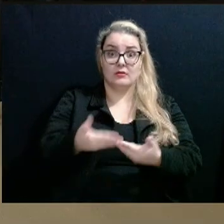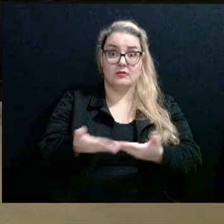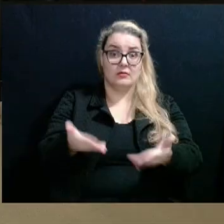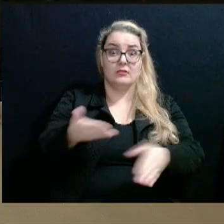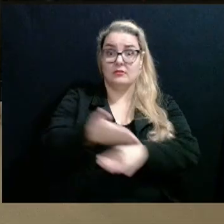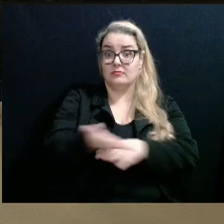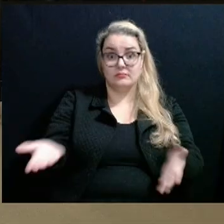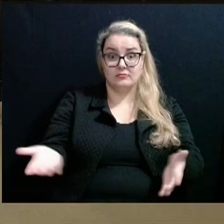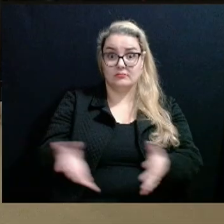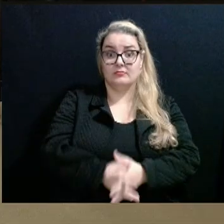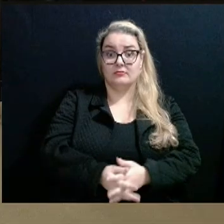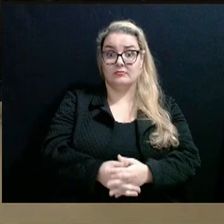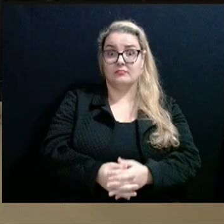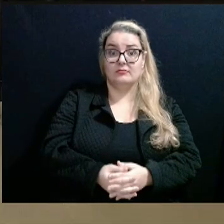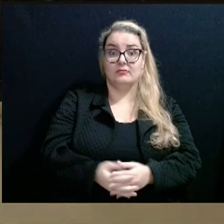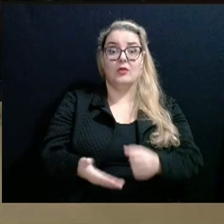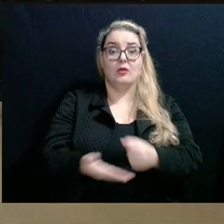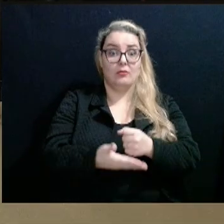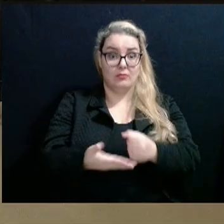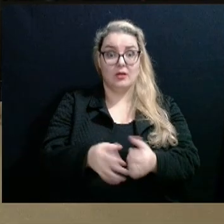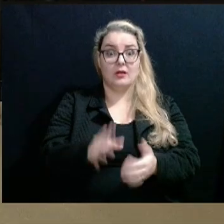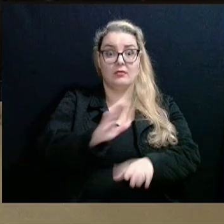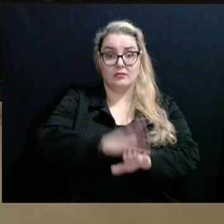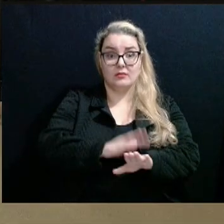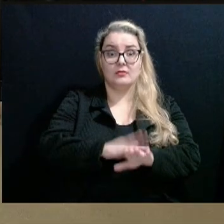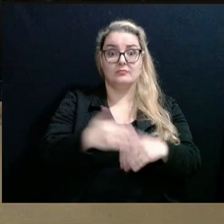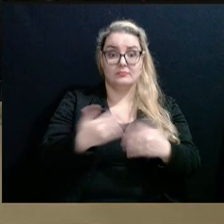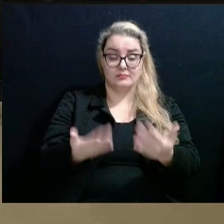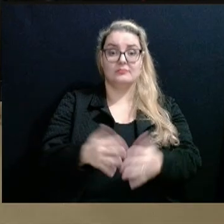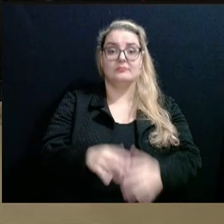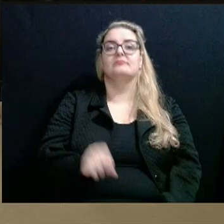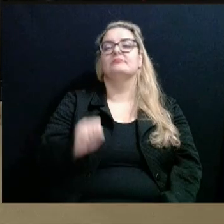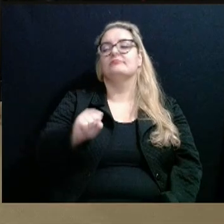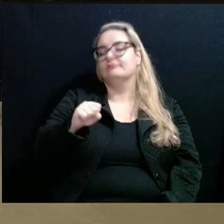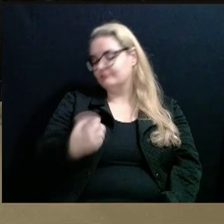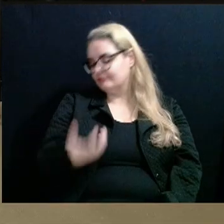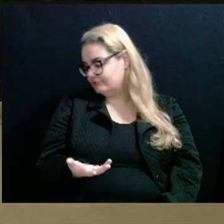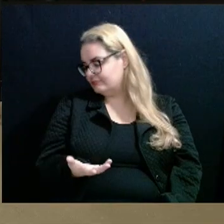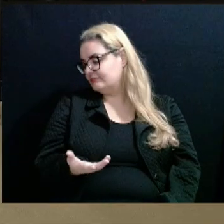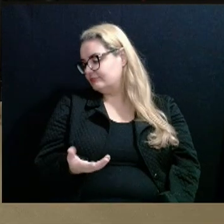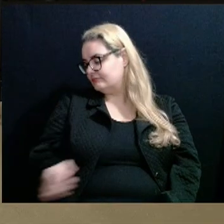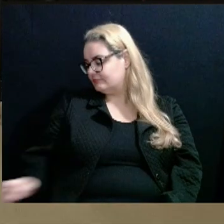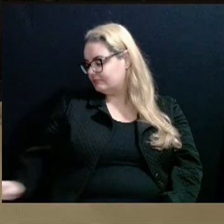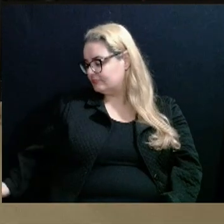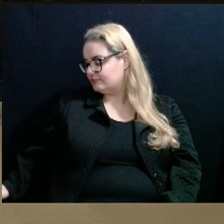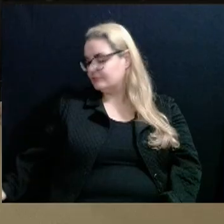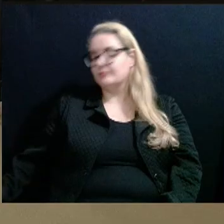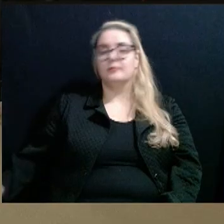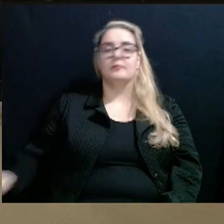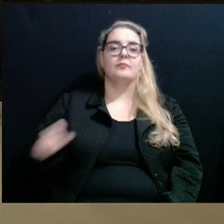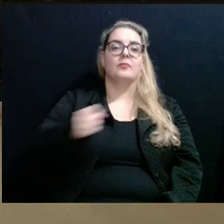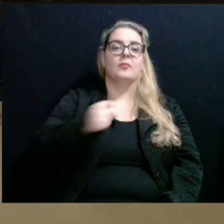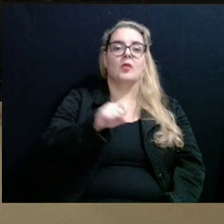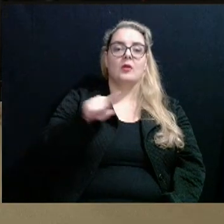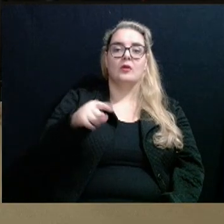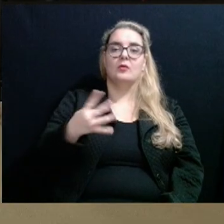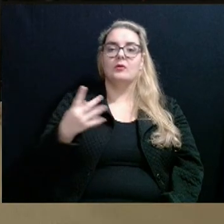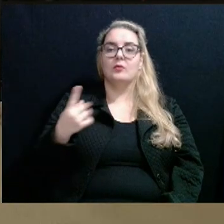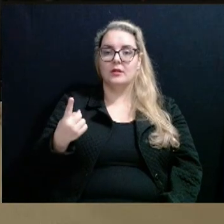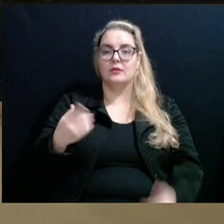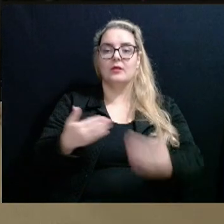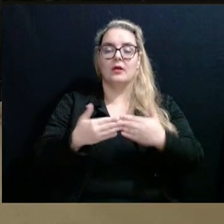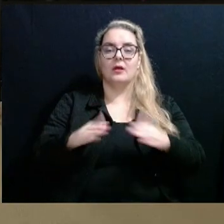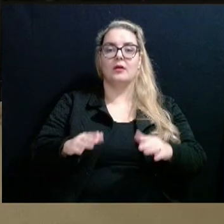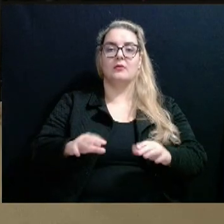Maravilhoso. O básico funciona. O básico funciona, né? O básico funciona. 8h41, gente, daqui a pouquinho vamos abrir para os nossos telespectadores. O pessoal está